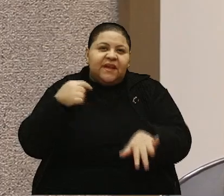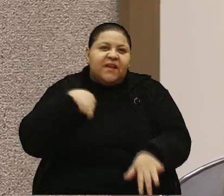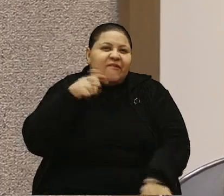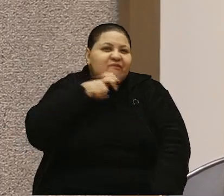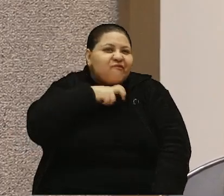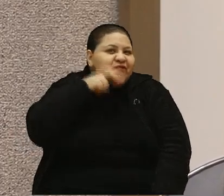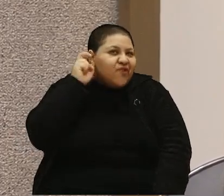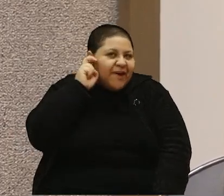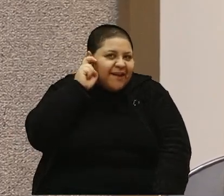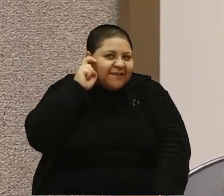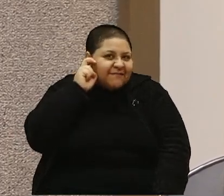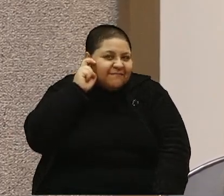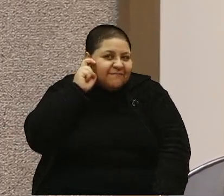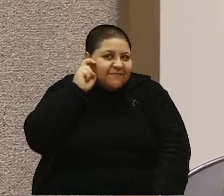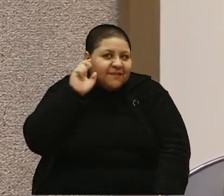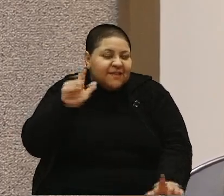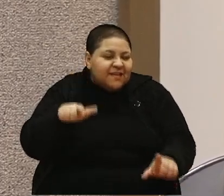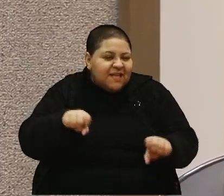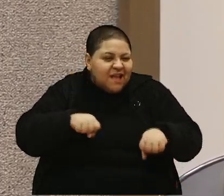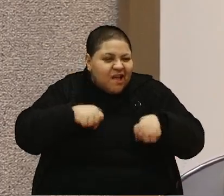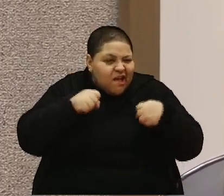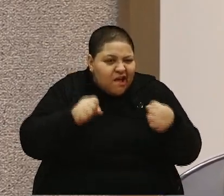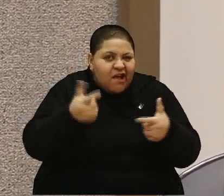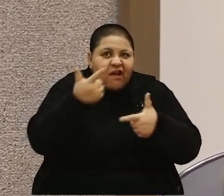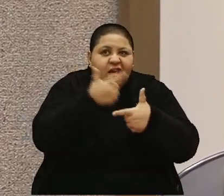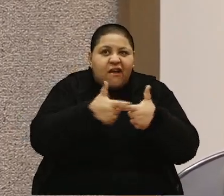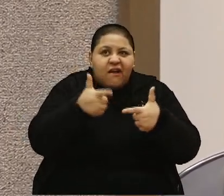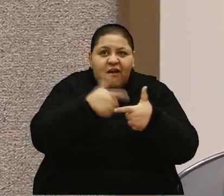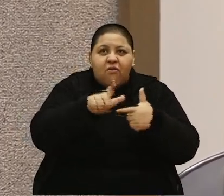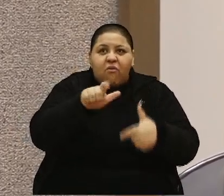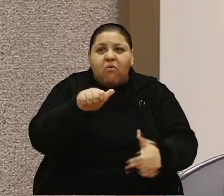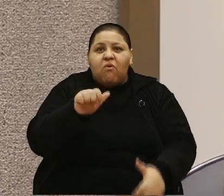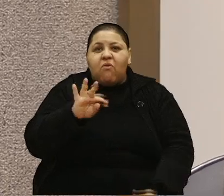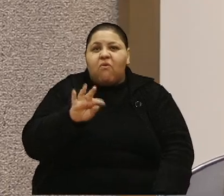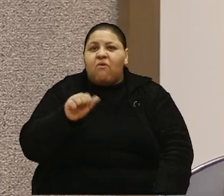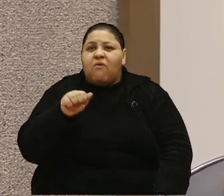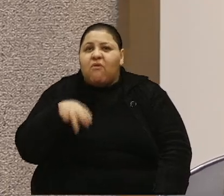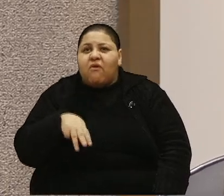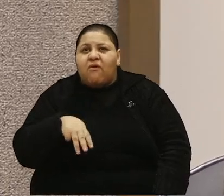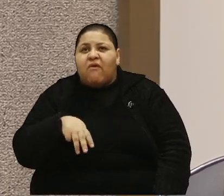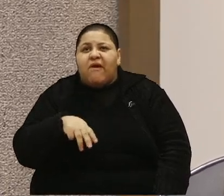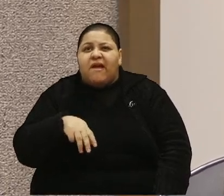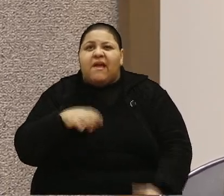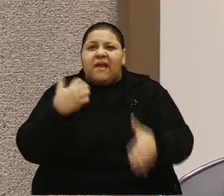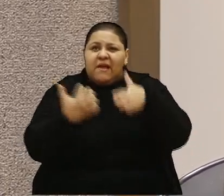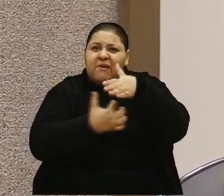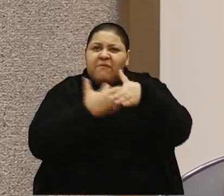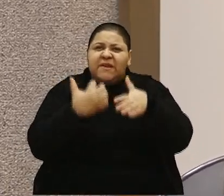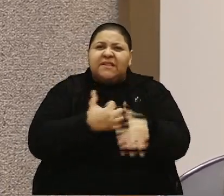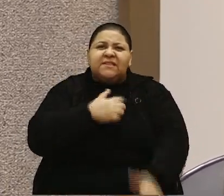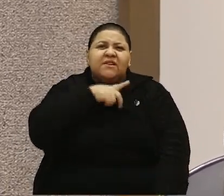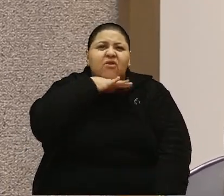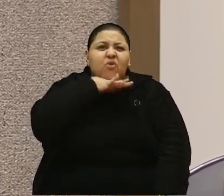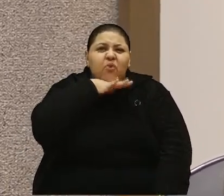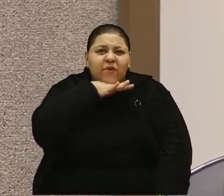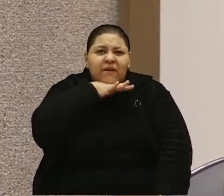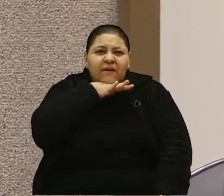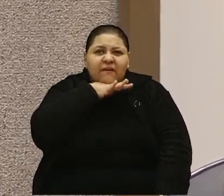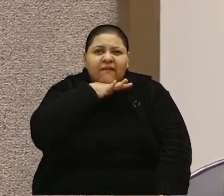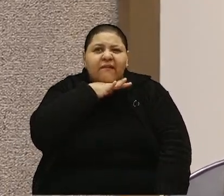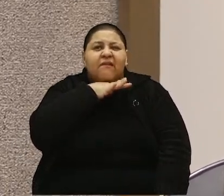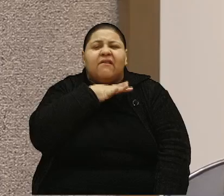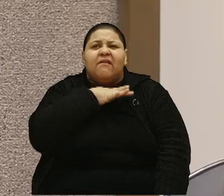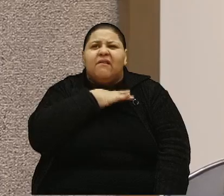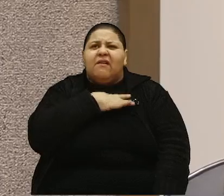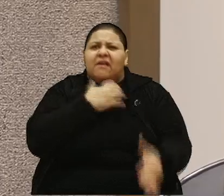né? Enfrentando muitos problemas lá com a Latam. Companhia ruim, essa Latam, né? Bota